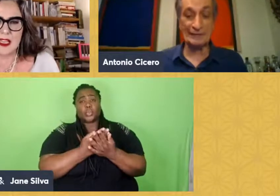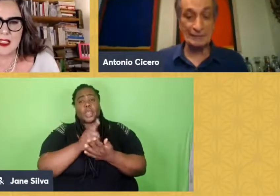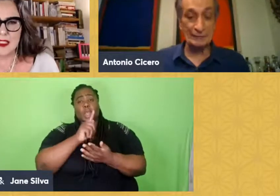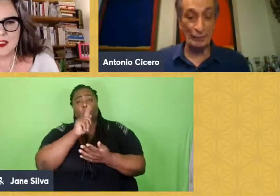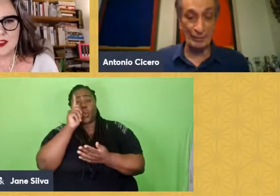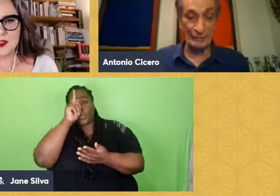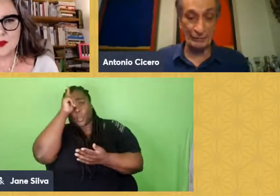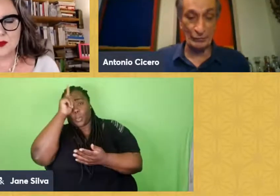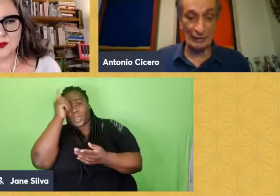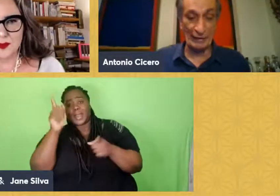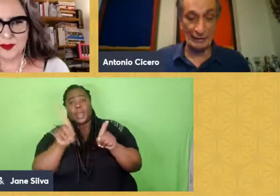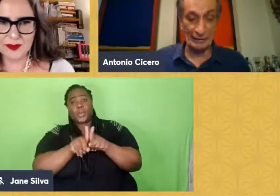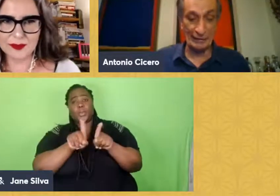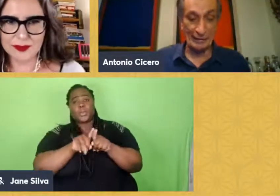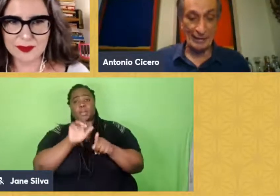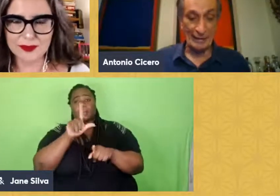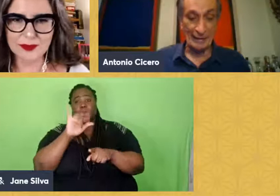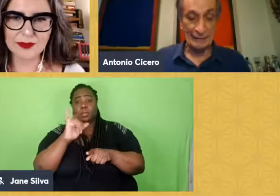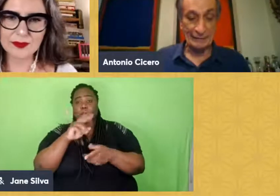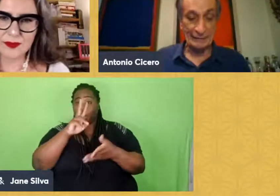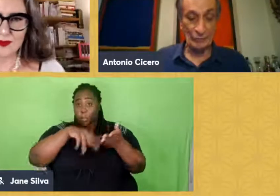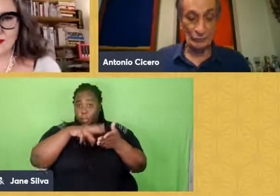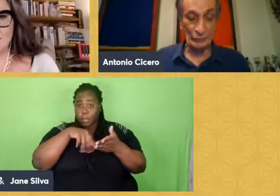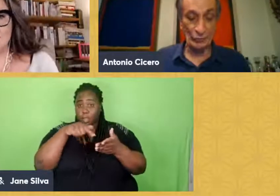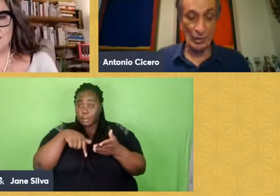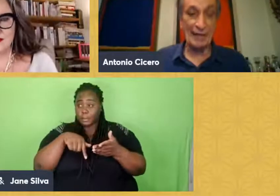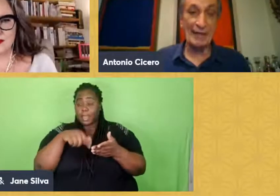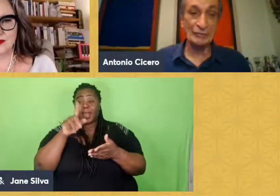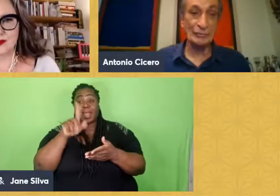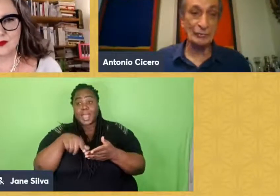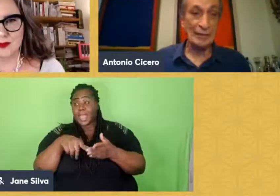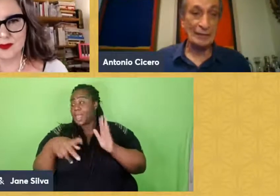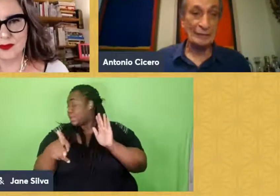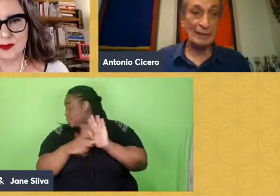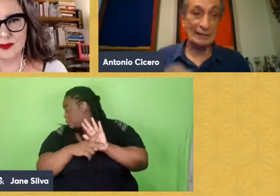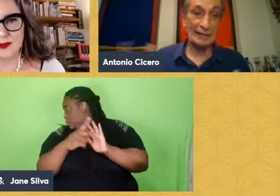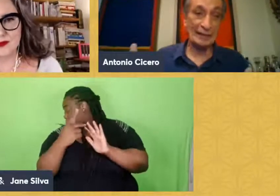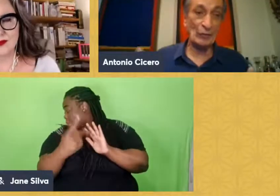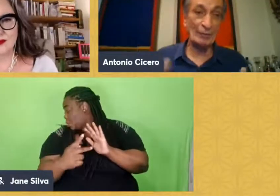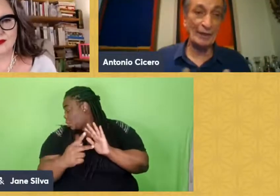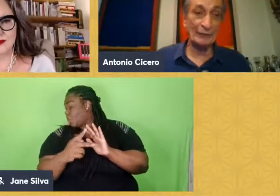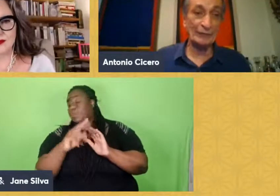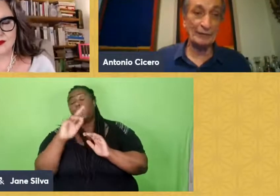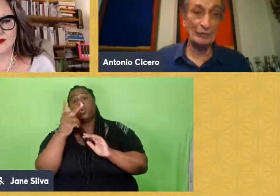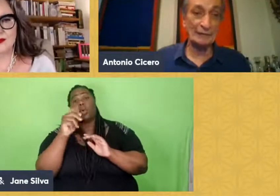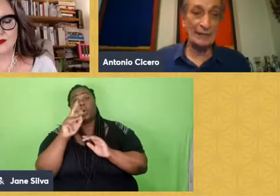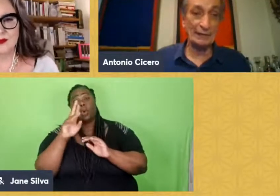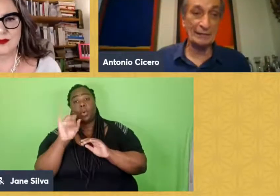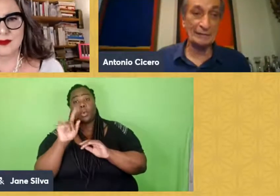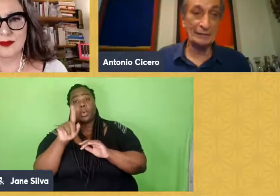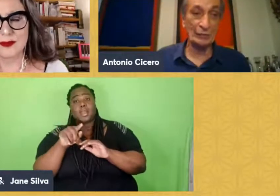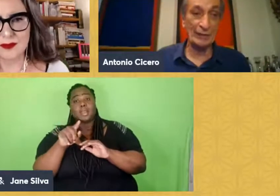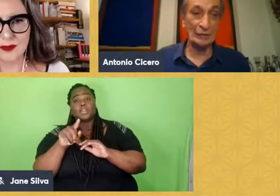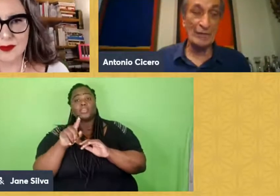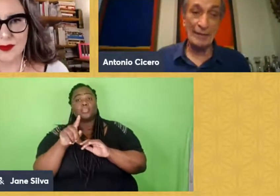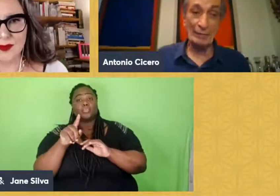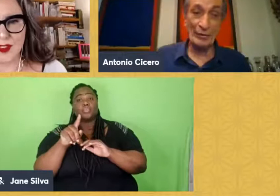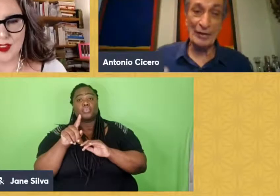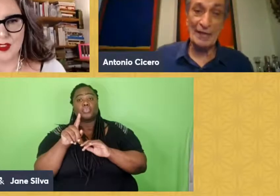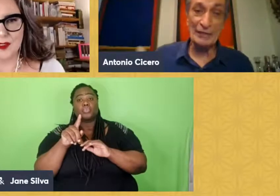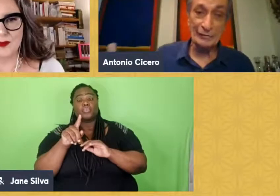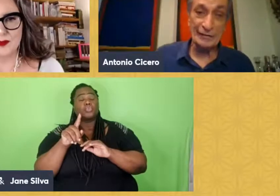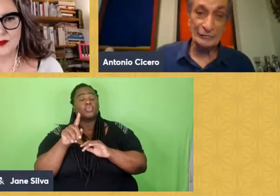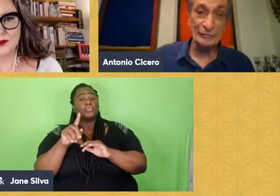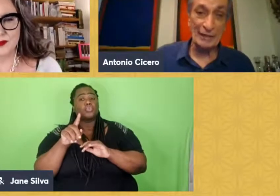Mas esses poemas que eu li aqui são do Horácio, não é, que era romano, então são gregos.